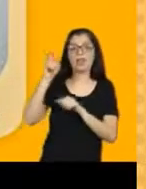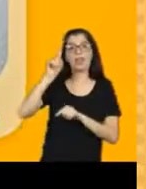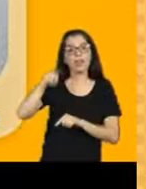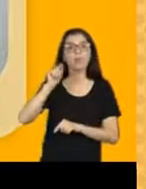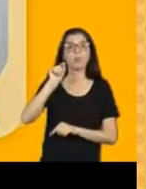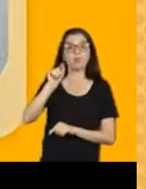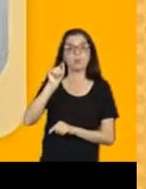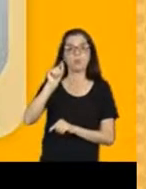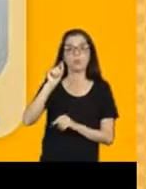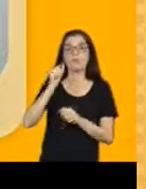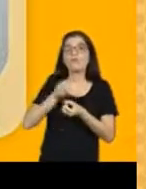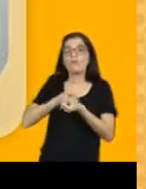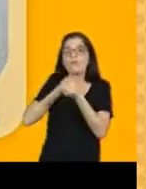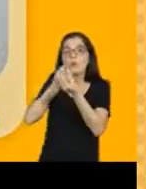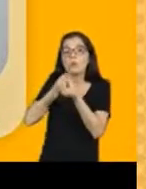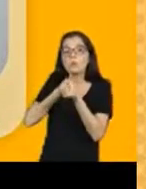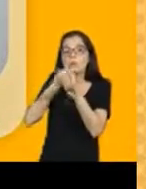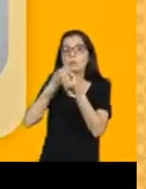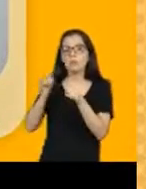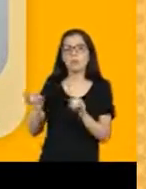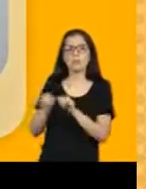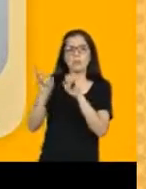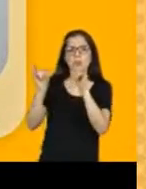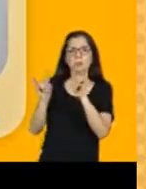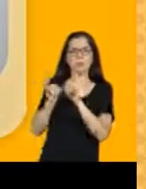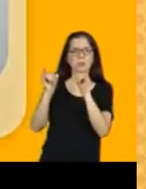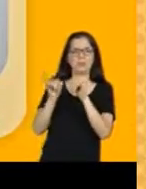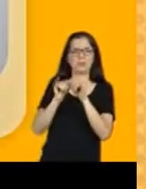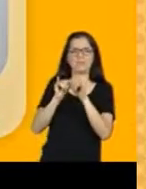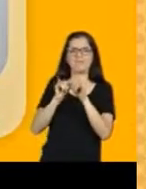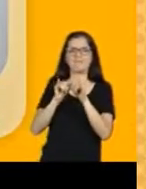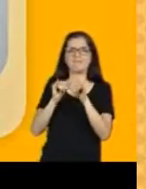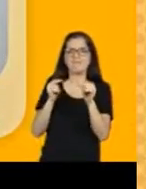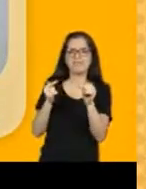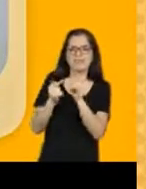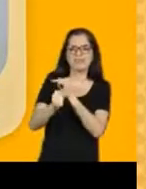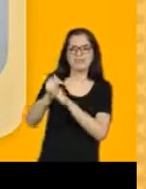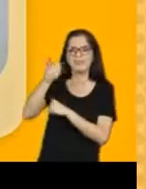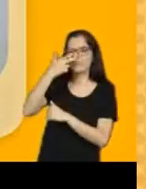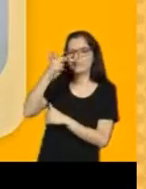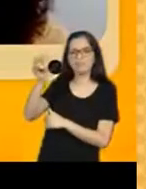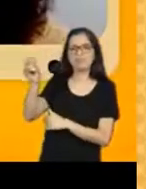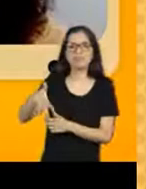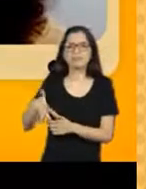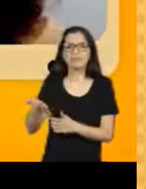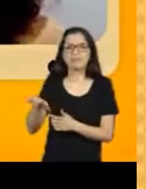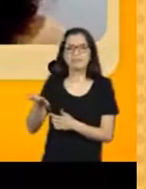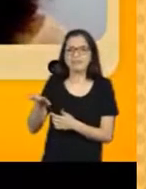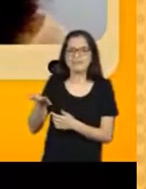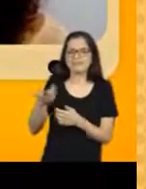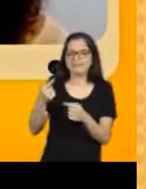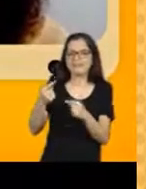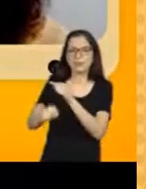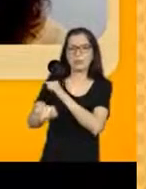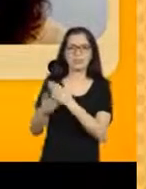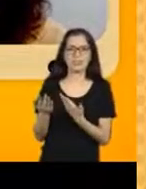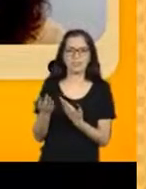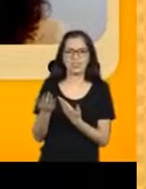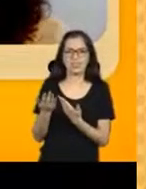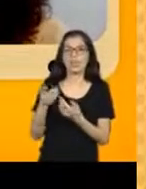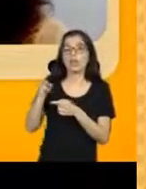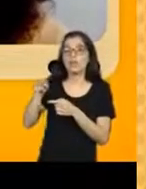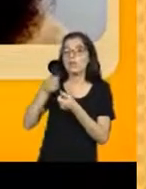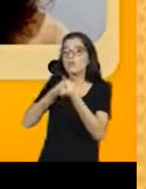de desinformação, né? Que é um fenômeno bem mais amplo e bem mais complexo. A desinformação ela é usada para confundir e